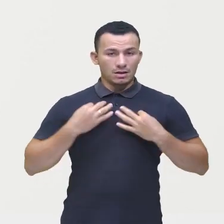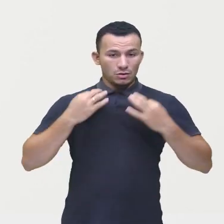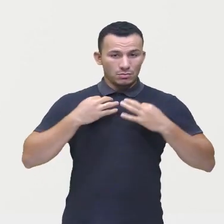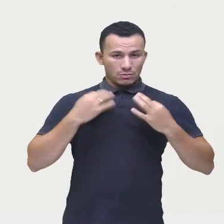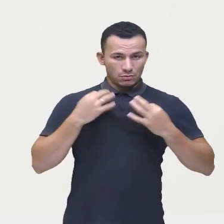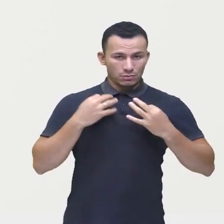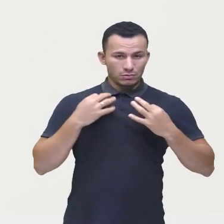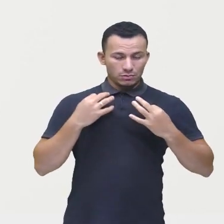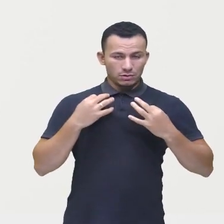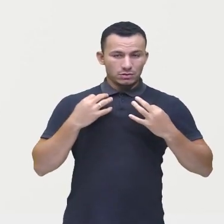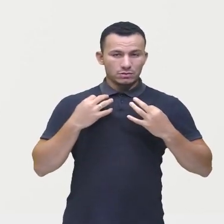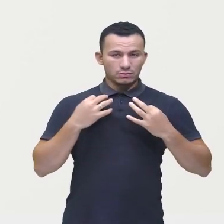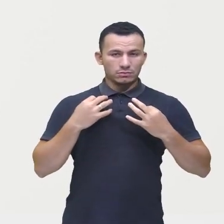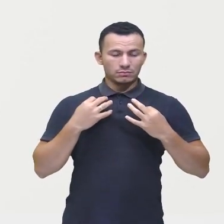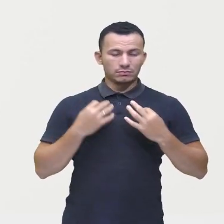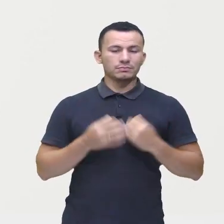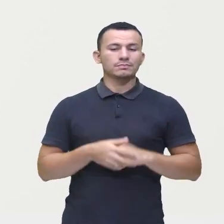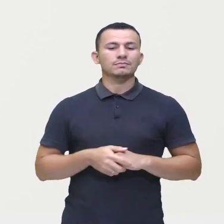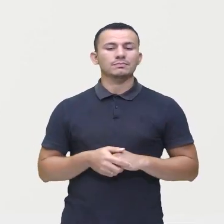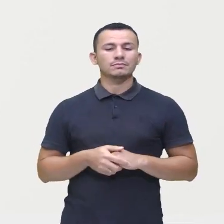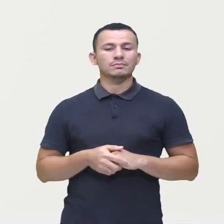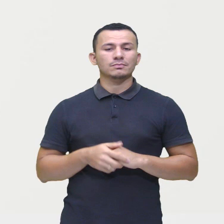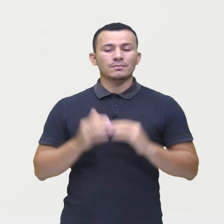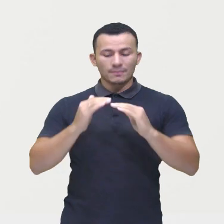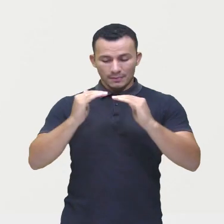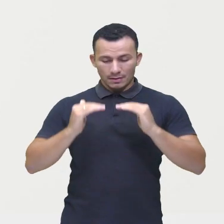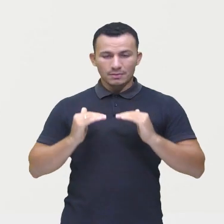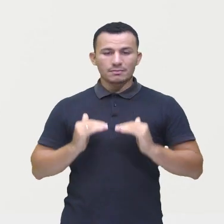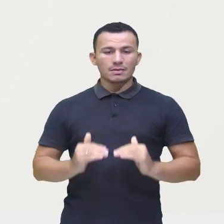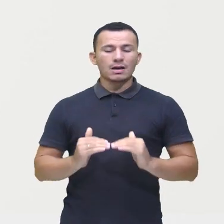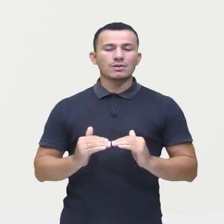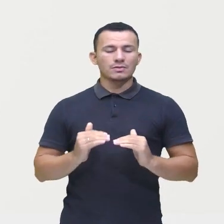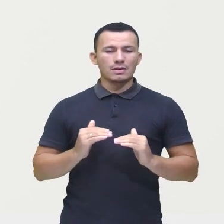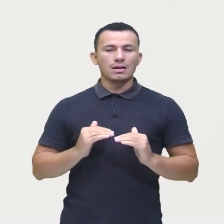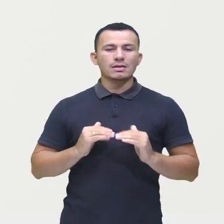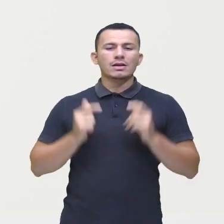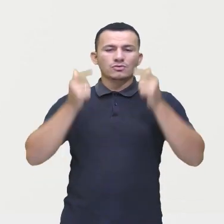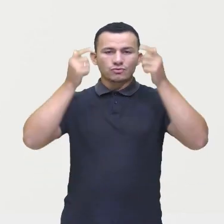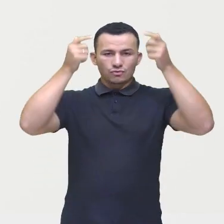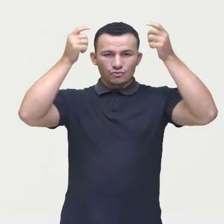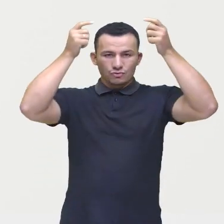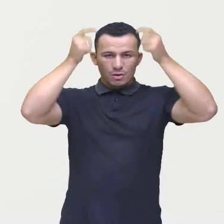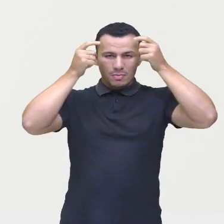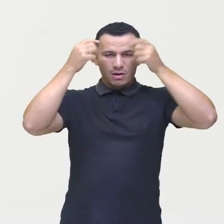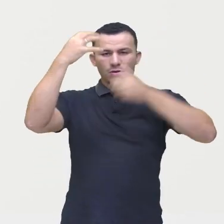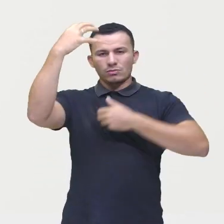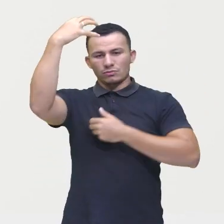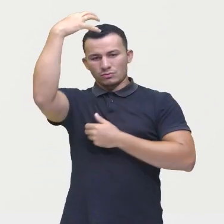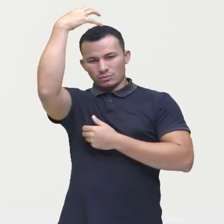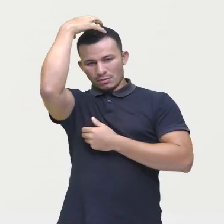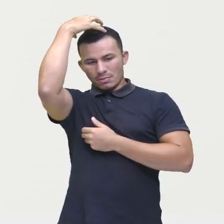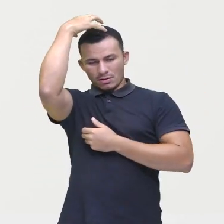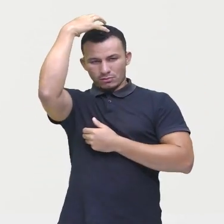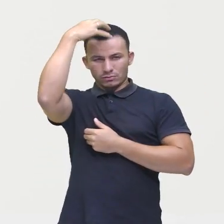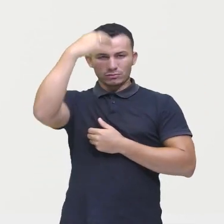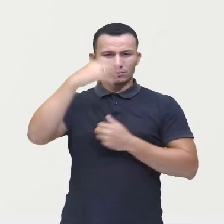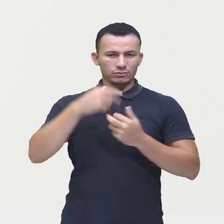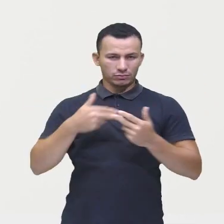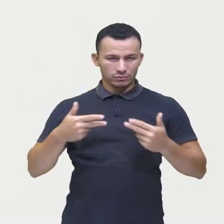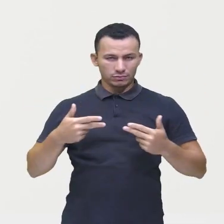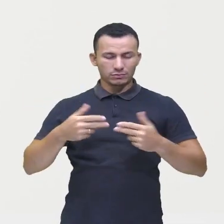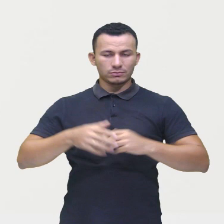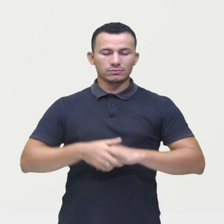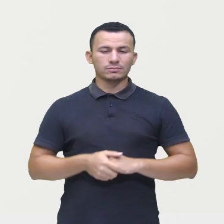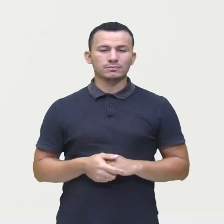blusas, ok? E aqui embaixo nós temos chapéus. Tá certo? Chapéus. O